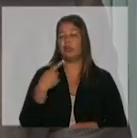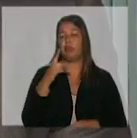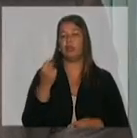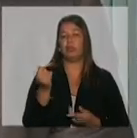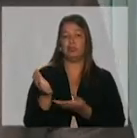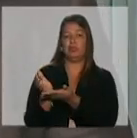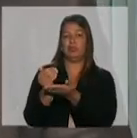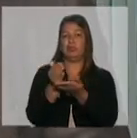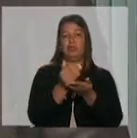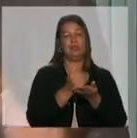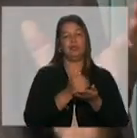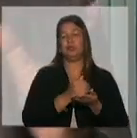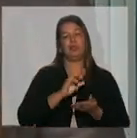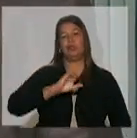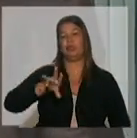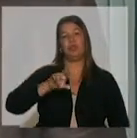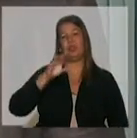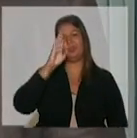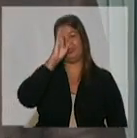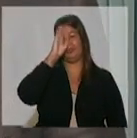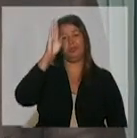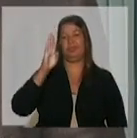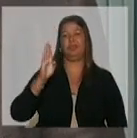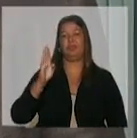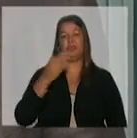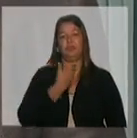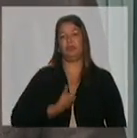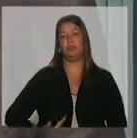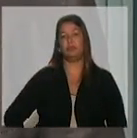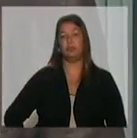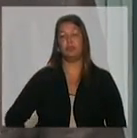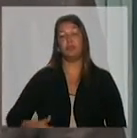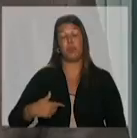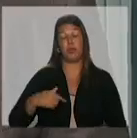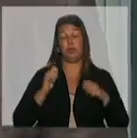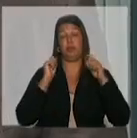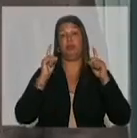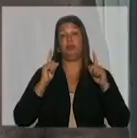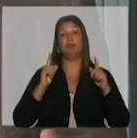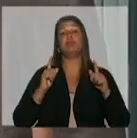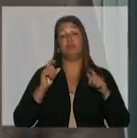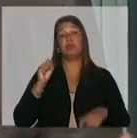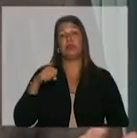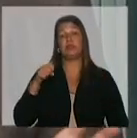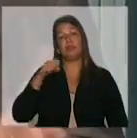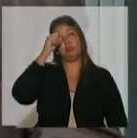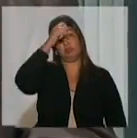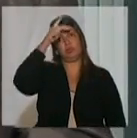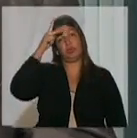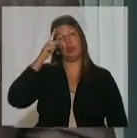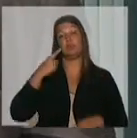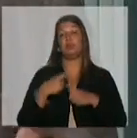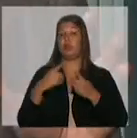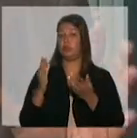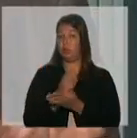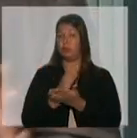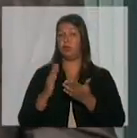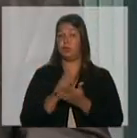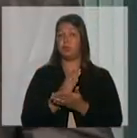royalty não é o fator principal na arrecadação do governo. Então, fico otimista sim em relação às prefeituras,